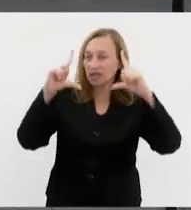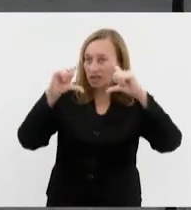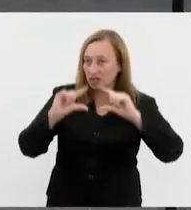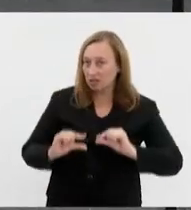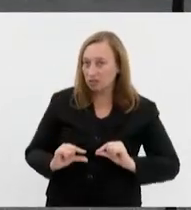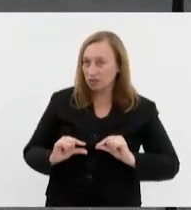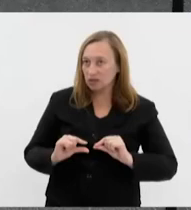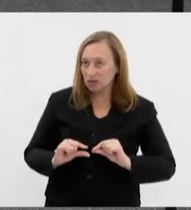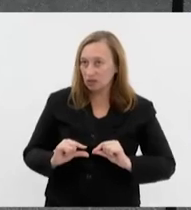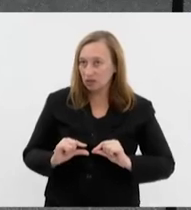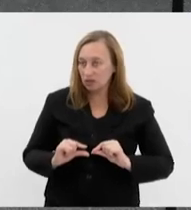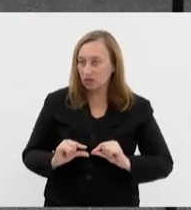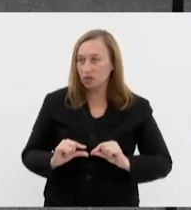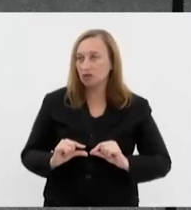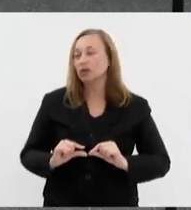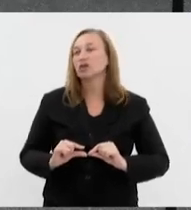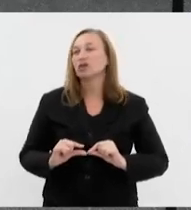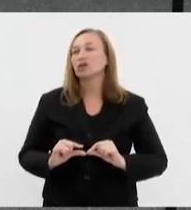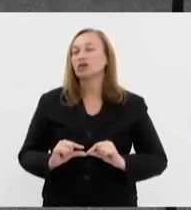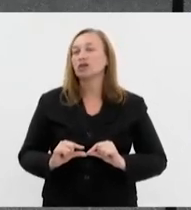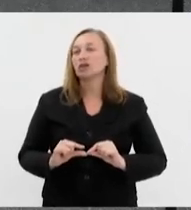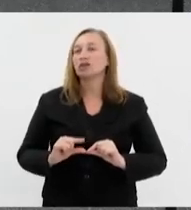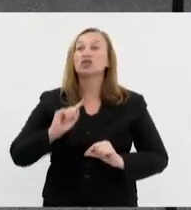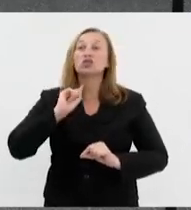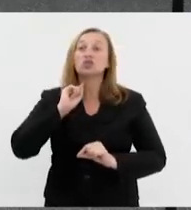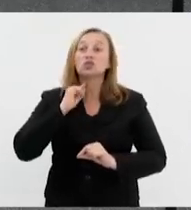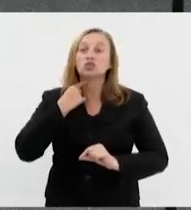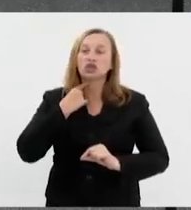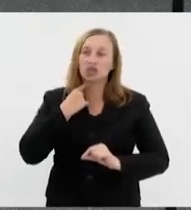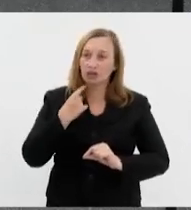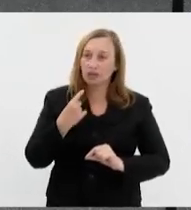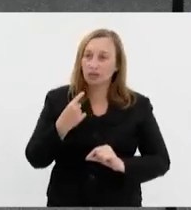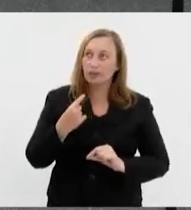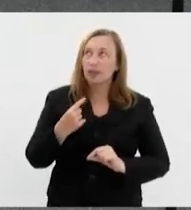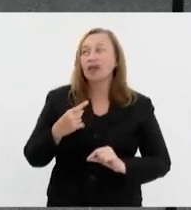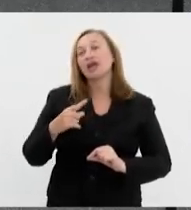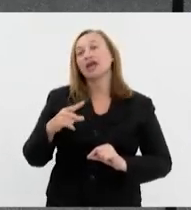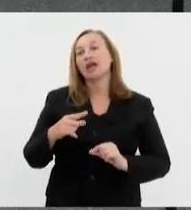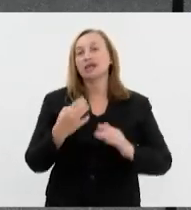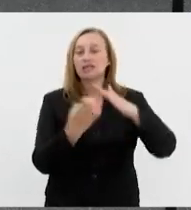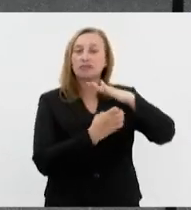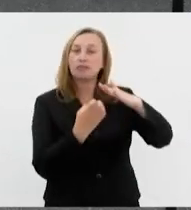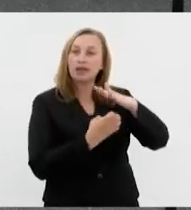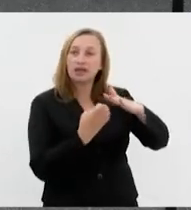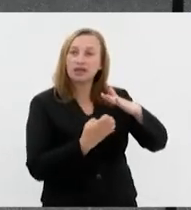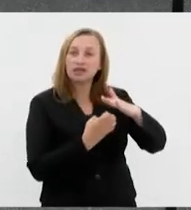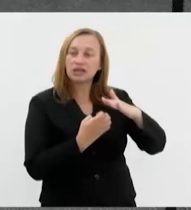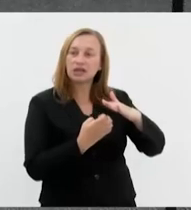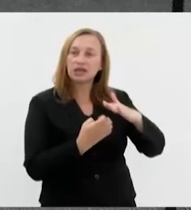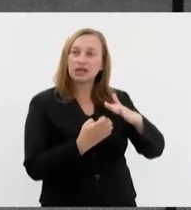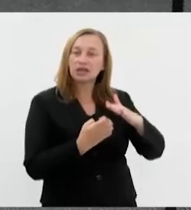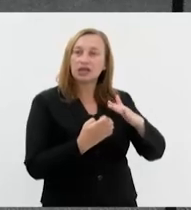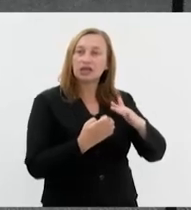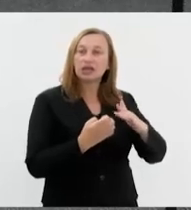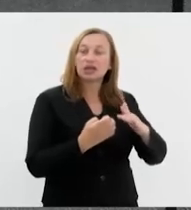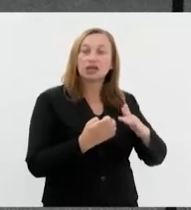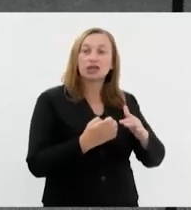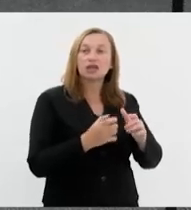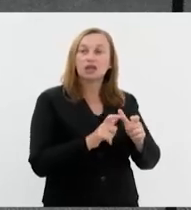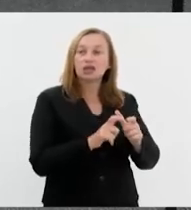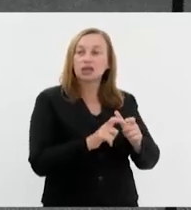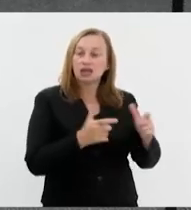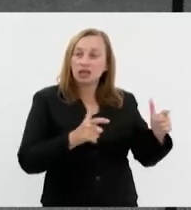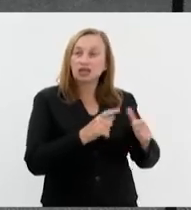emissões e que as que estiverem poluindo muito acima, né, não podem receber benefícios fiscais. Portanto, o que